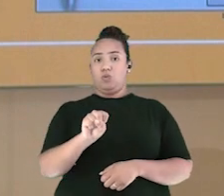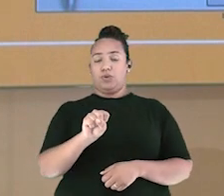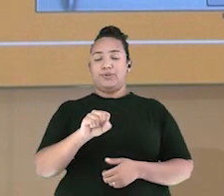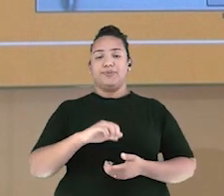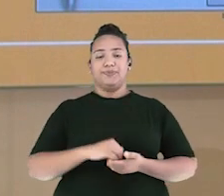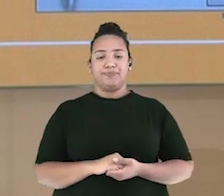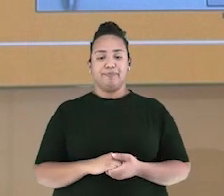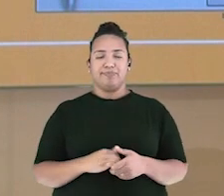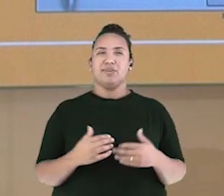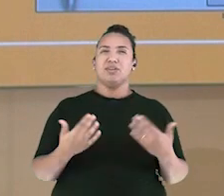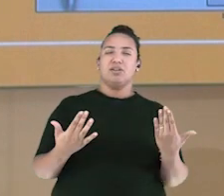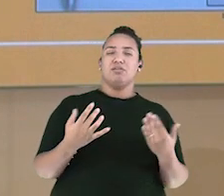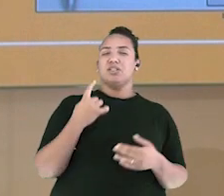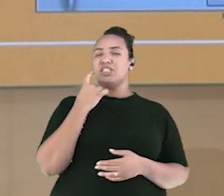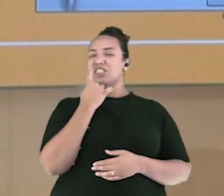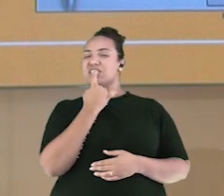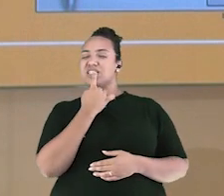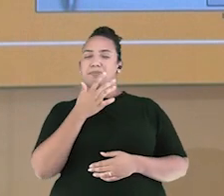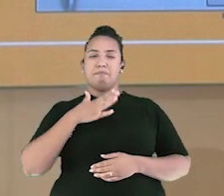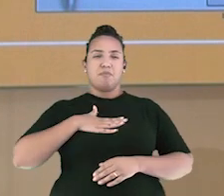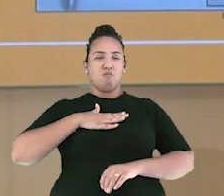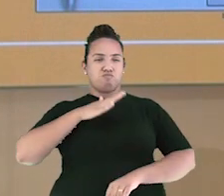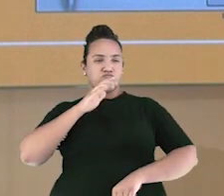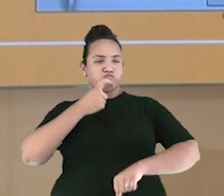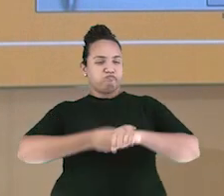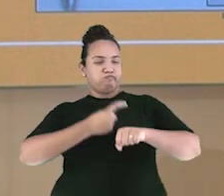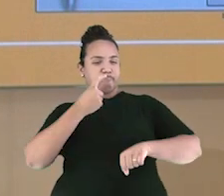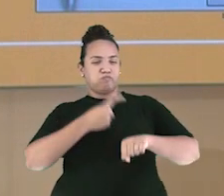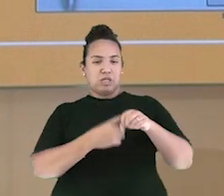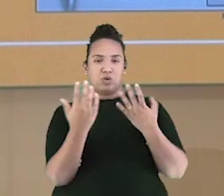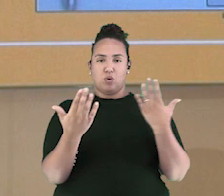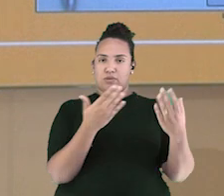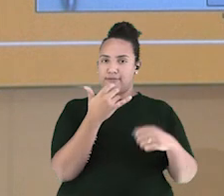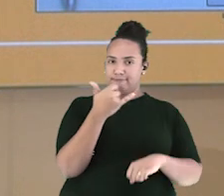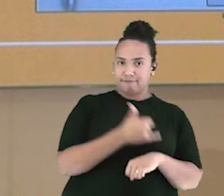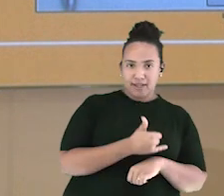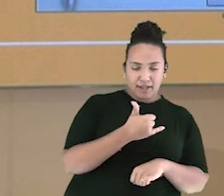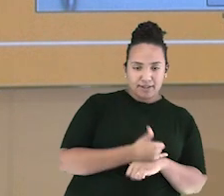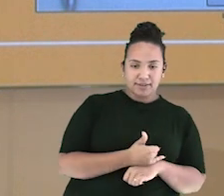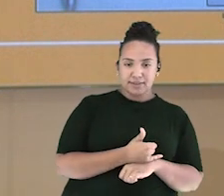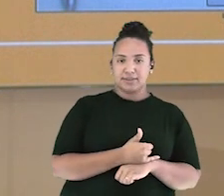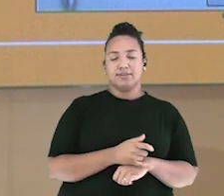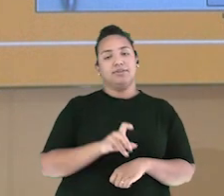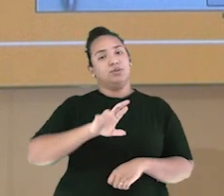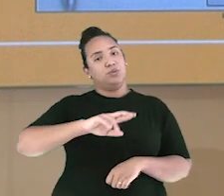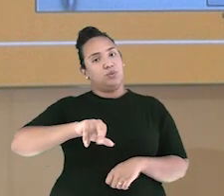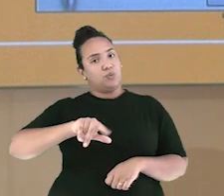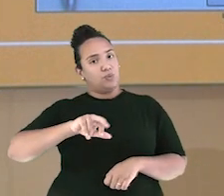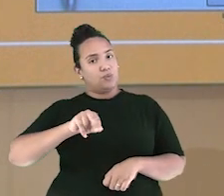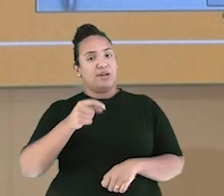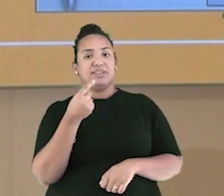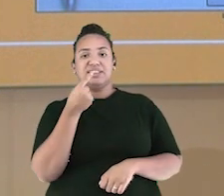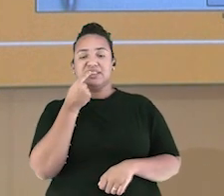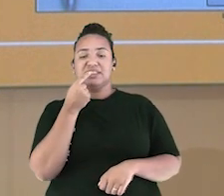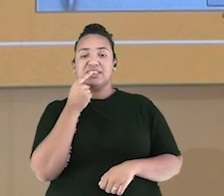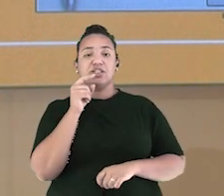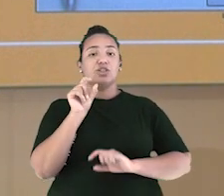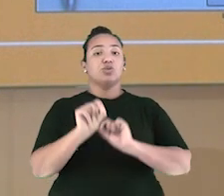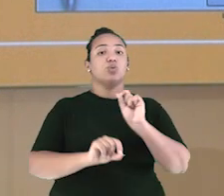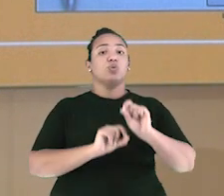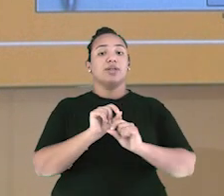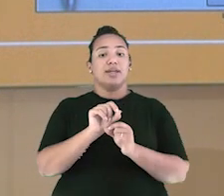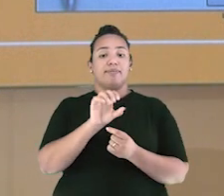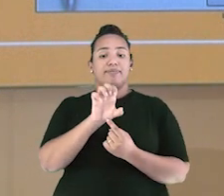8. Então, meus dentes são mais duros que uma lima de ferro? Não os dentes exatamente, mas o